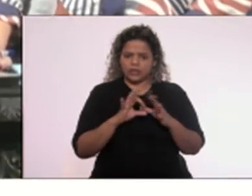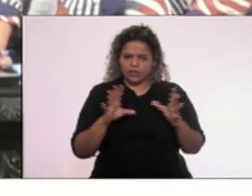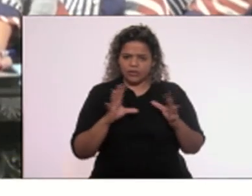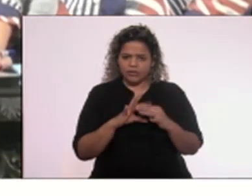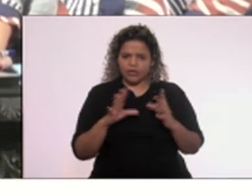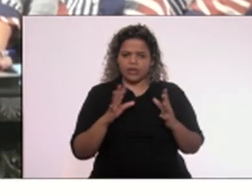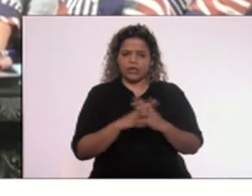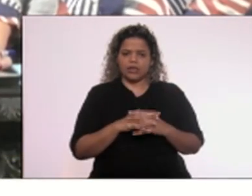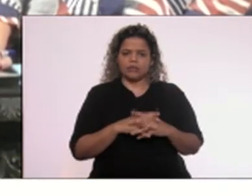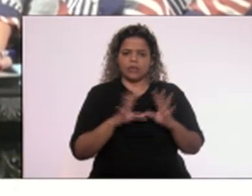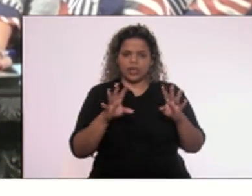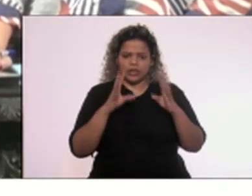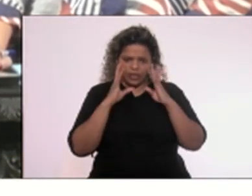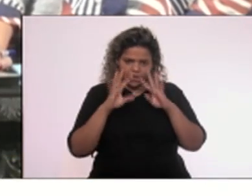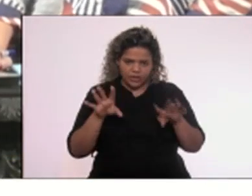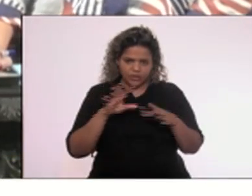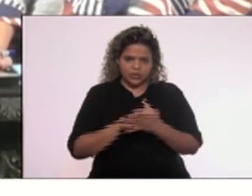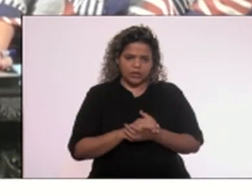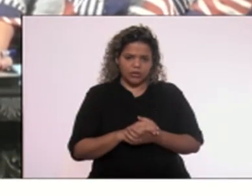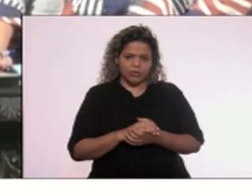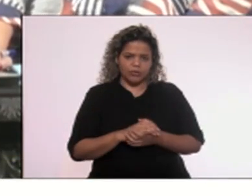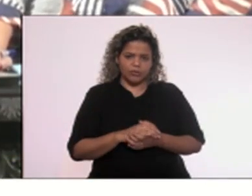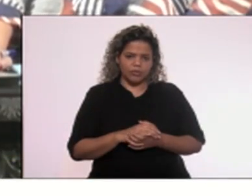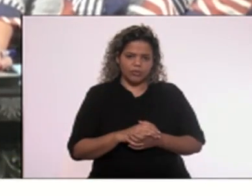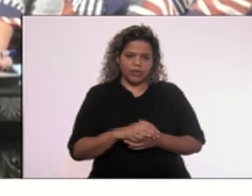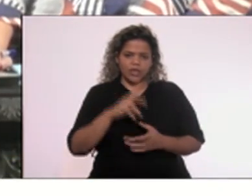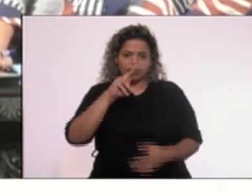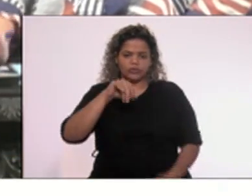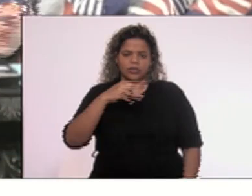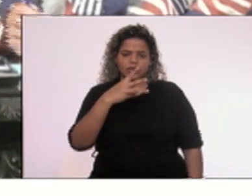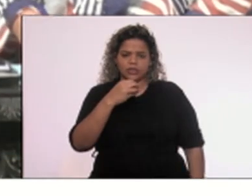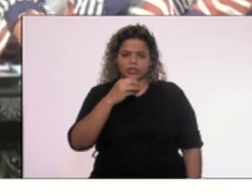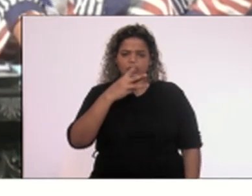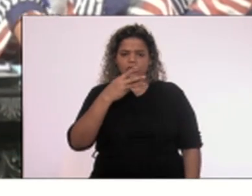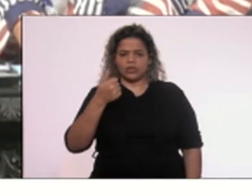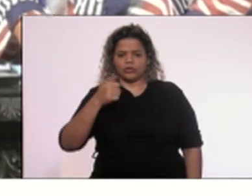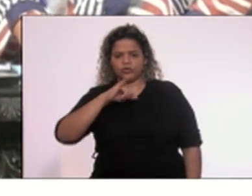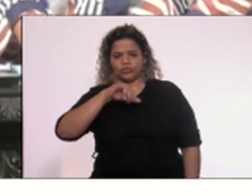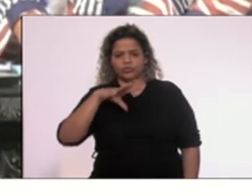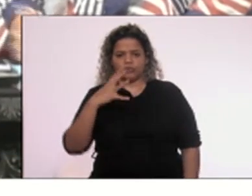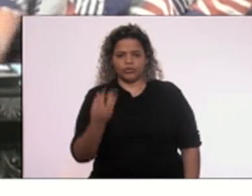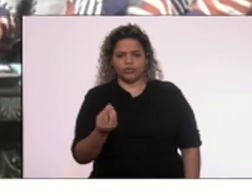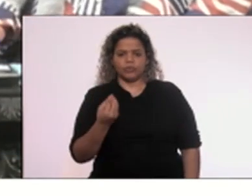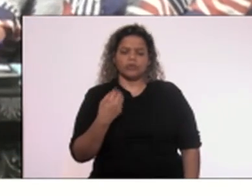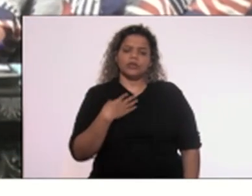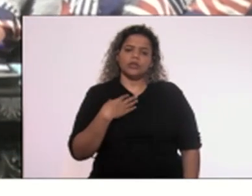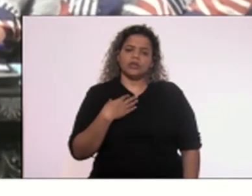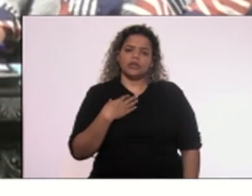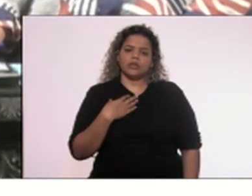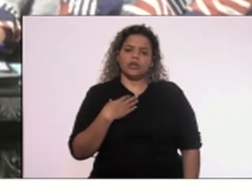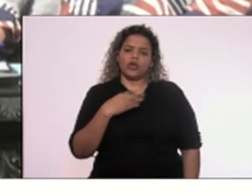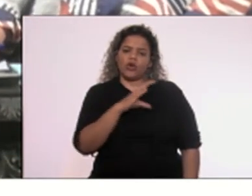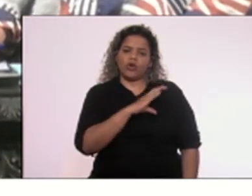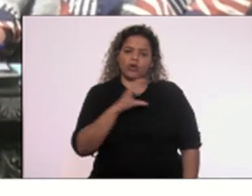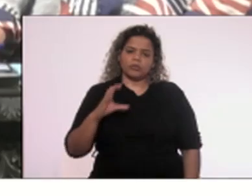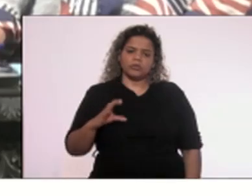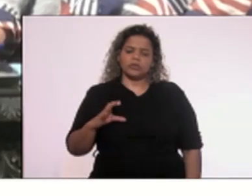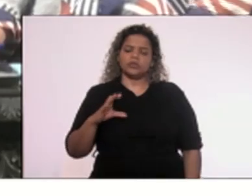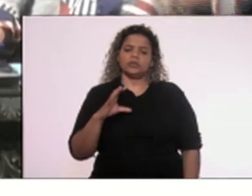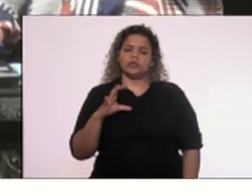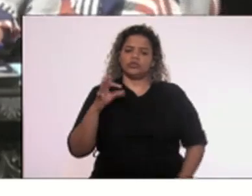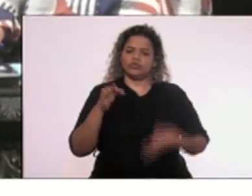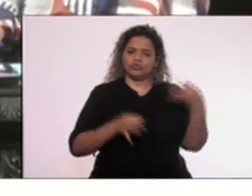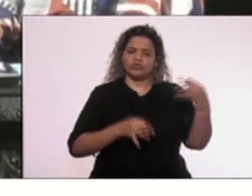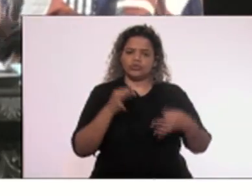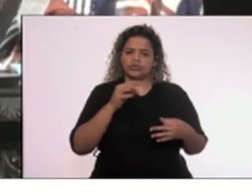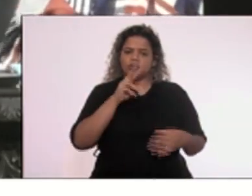Excelência. Obrigado. E chama a atenção dos senhores parlamentares. Dia 30 e 31 de julho, Comissão de Constituição e Justiça vai